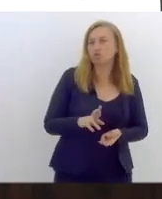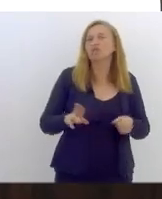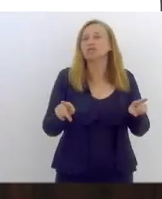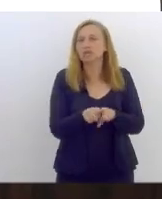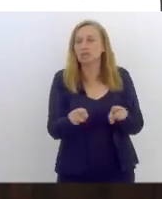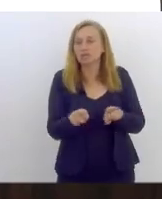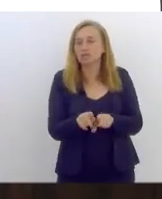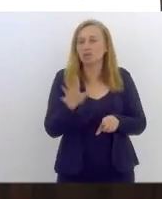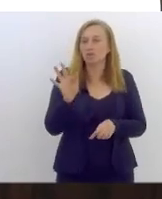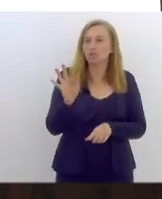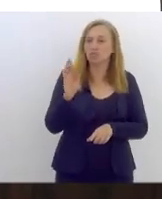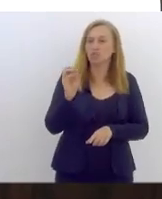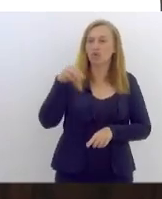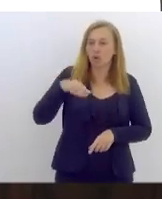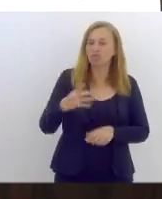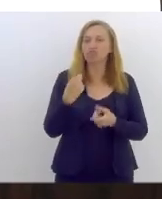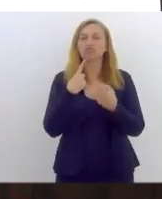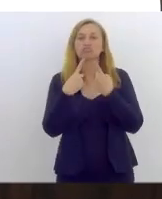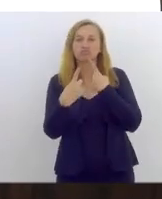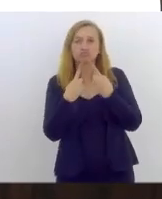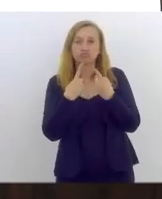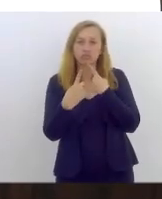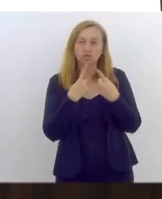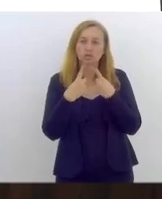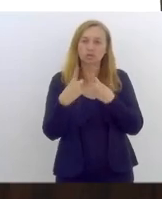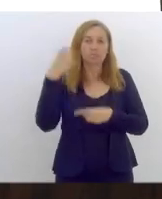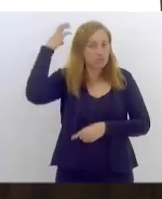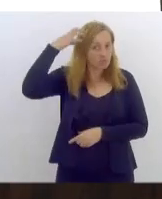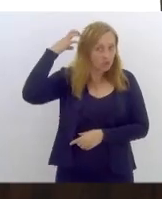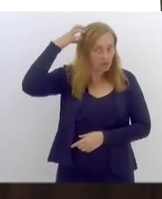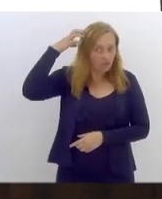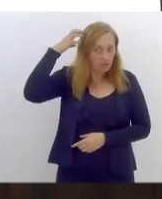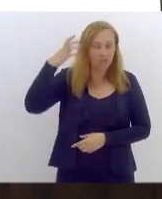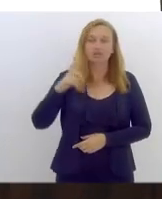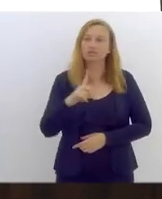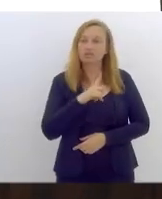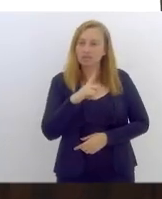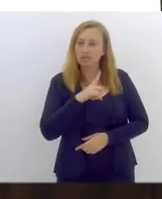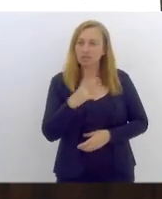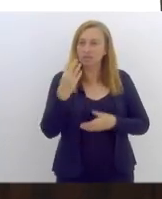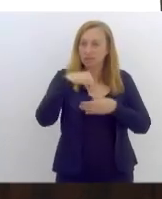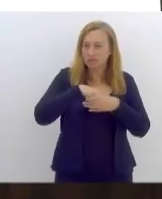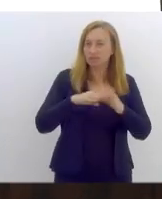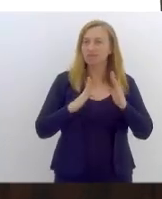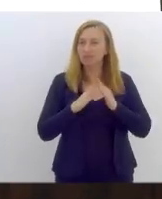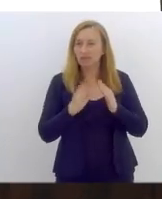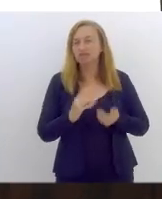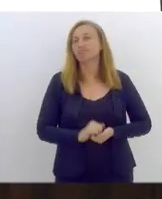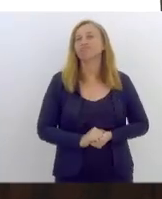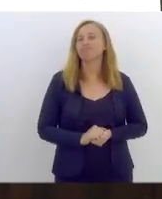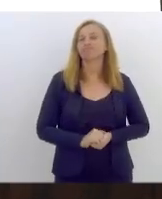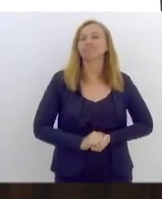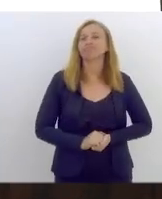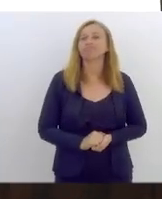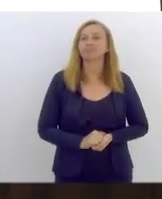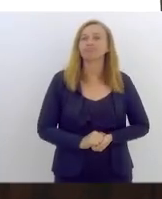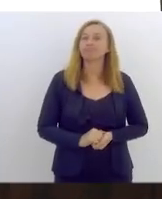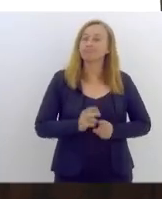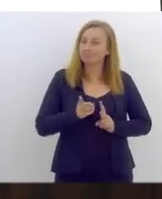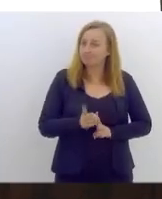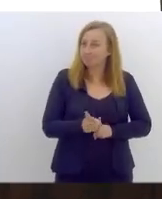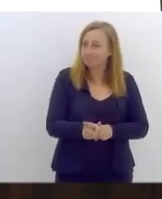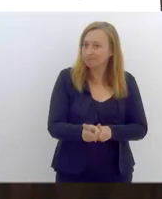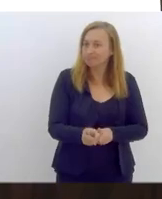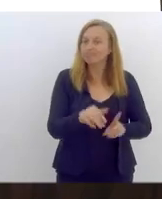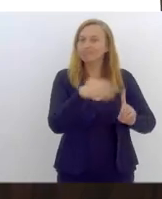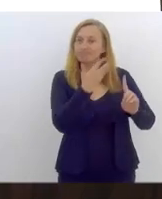no Fórum de Diálogos Marielle Franco, que tem dentro desta casa. Bom, para prosseguir